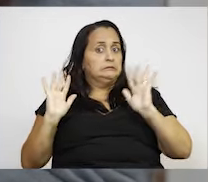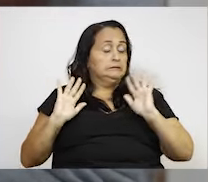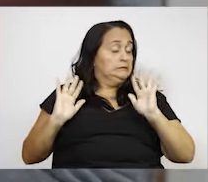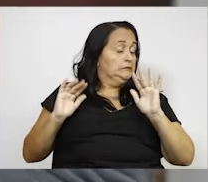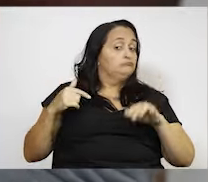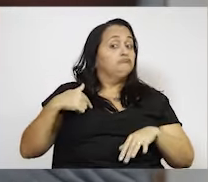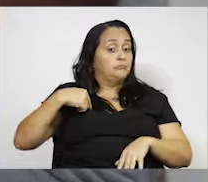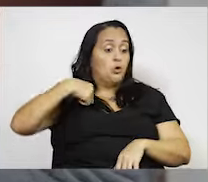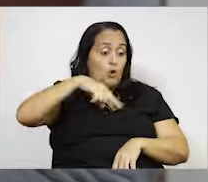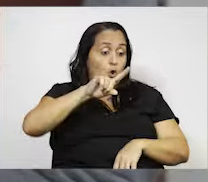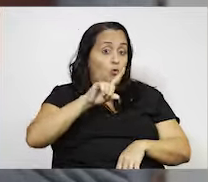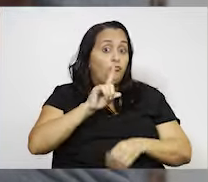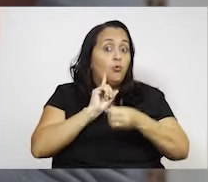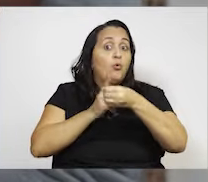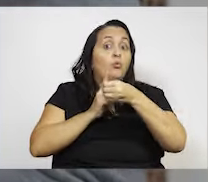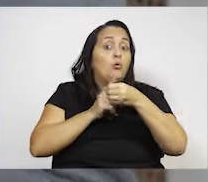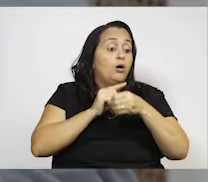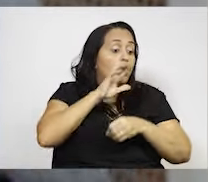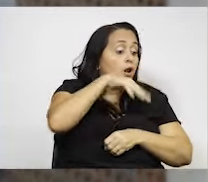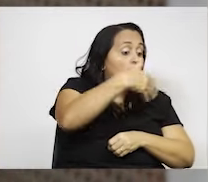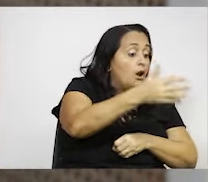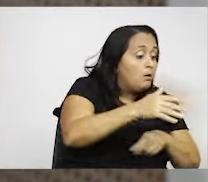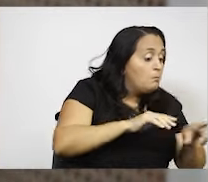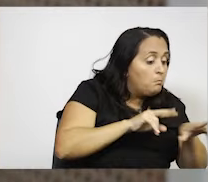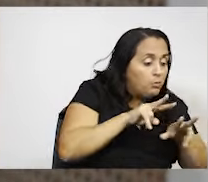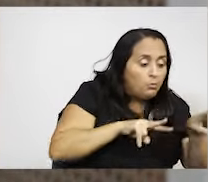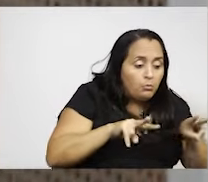nada acumulando água.